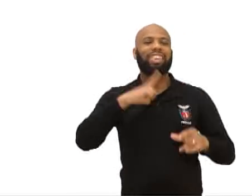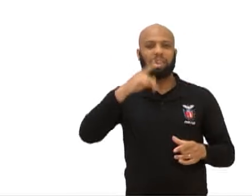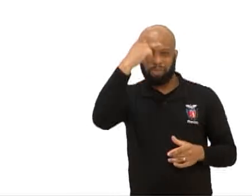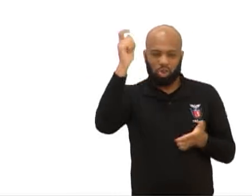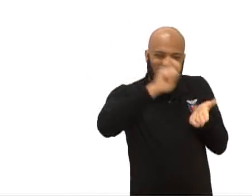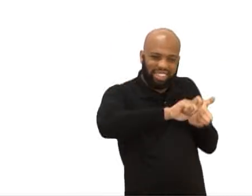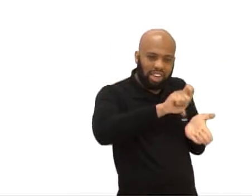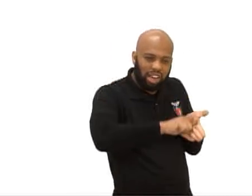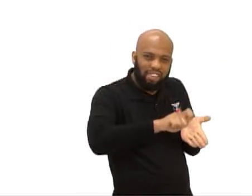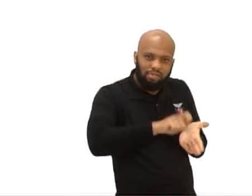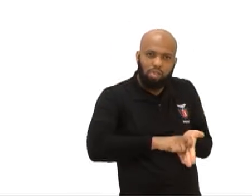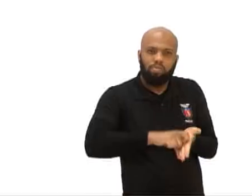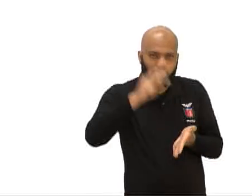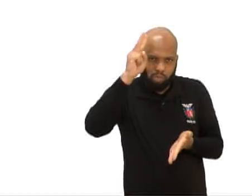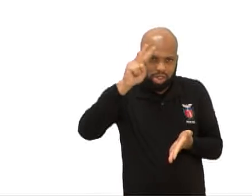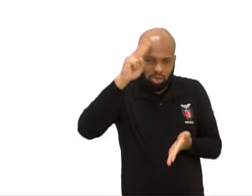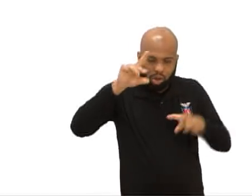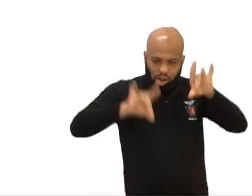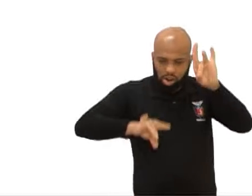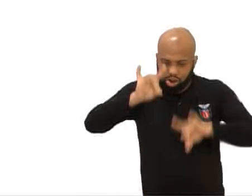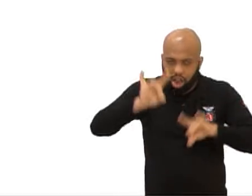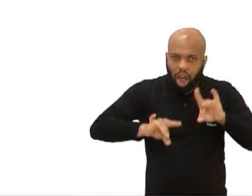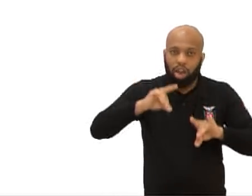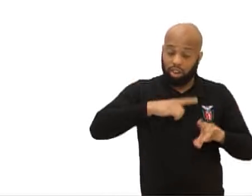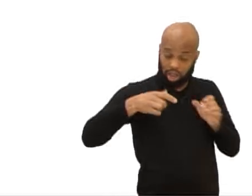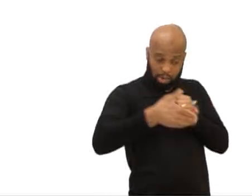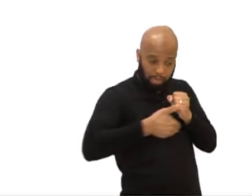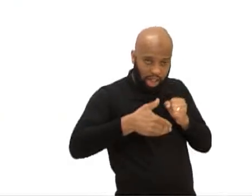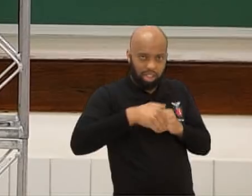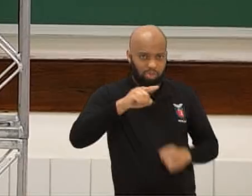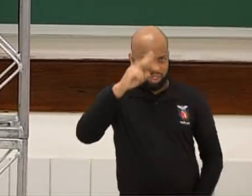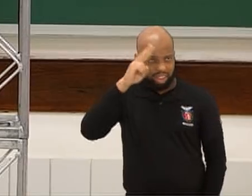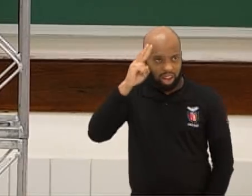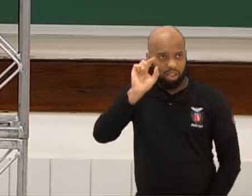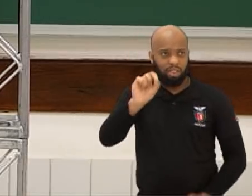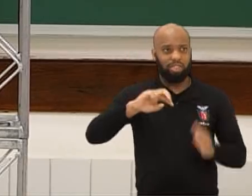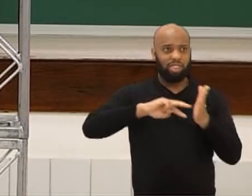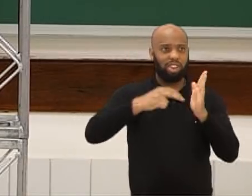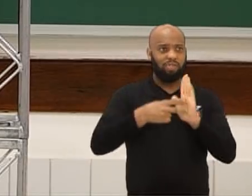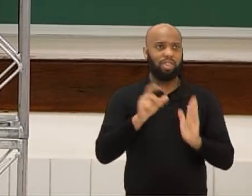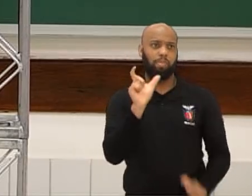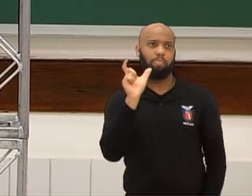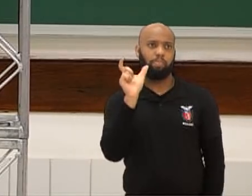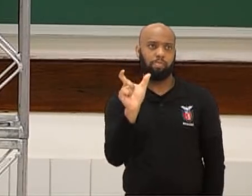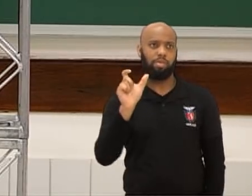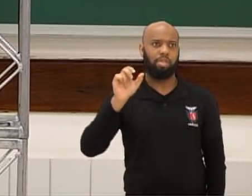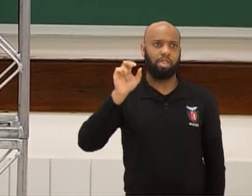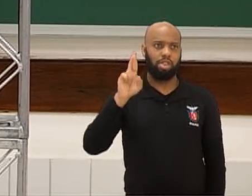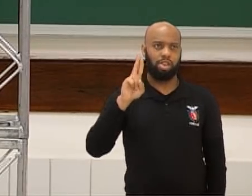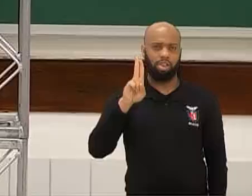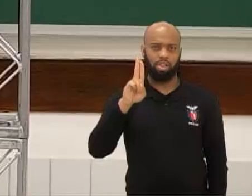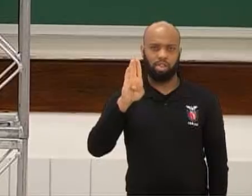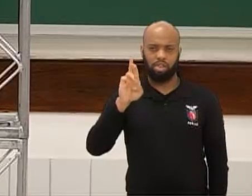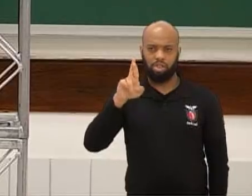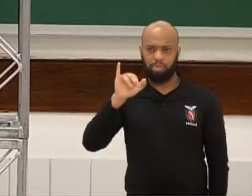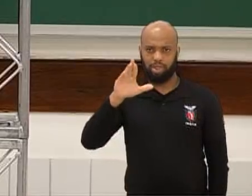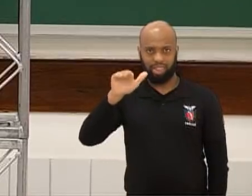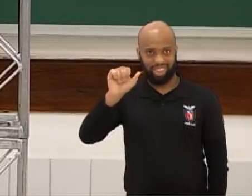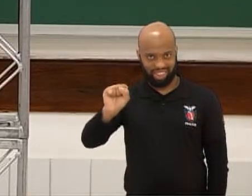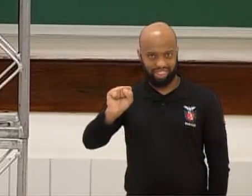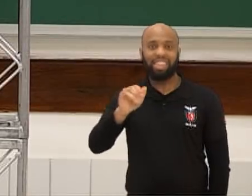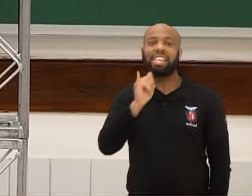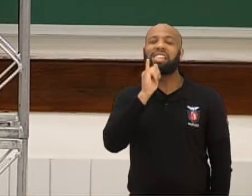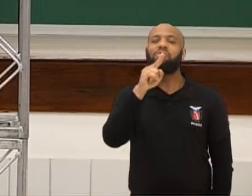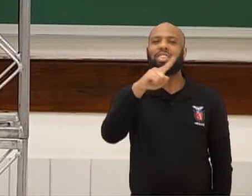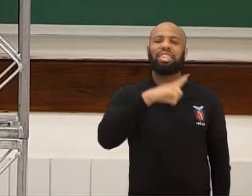ou pela direção teatral. Vocês se lembram o que é rubrica? Quando vocês tiverem, por exemplo, um texto